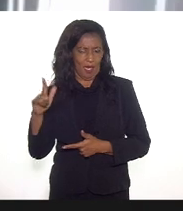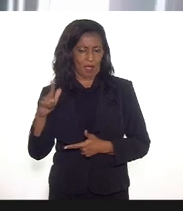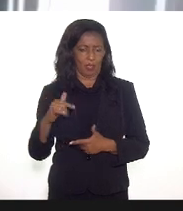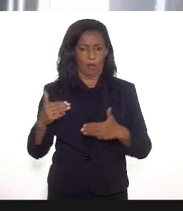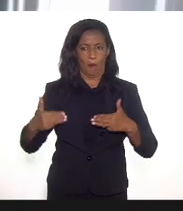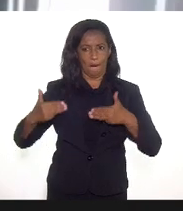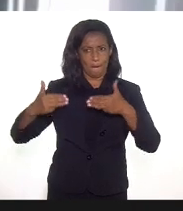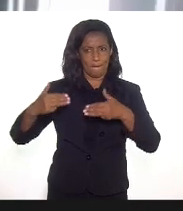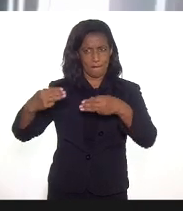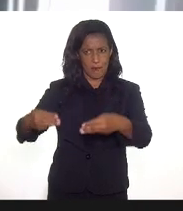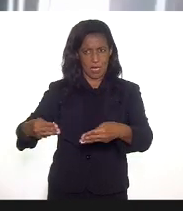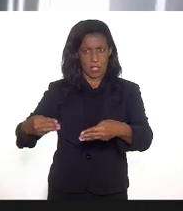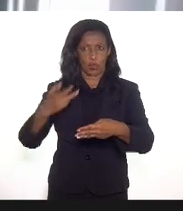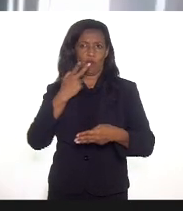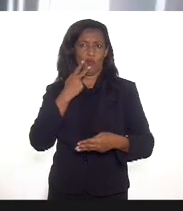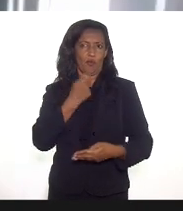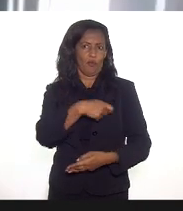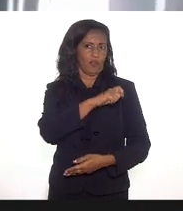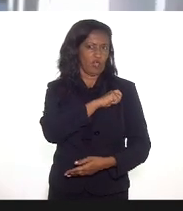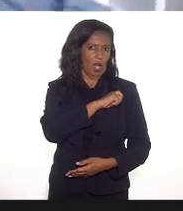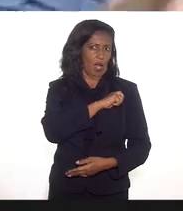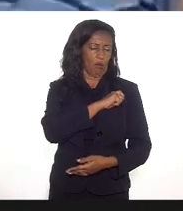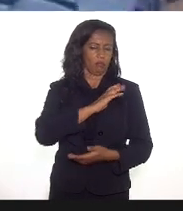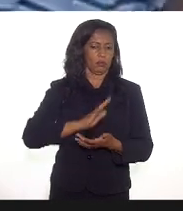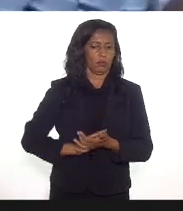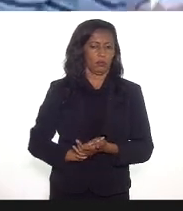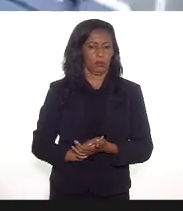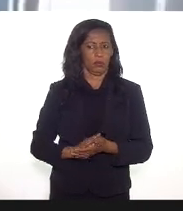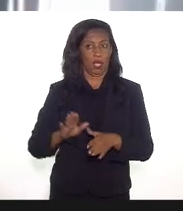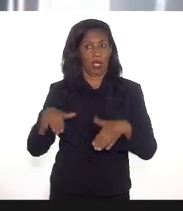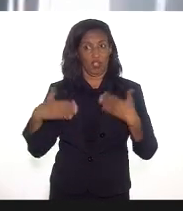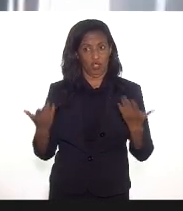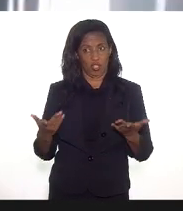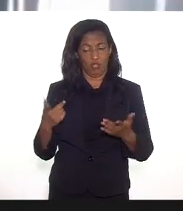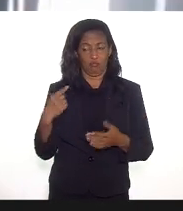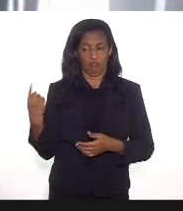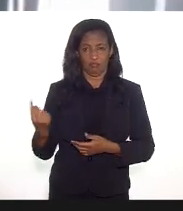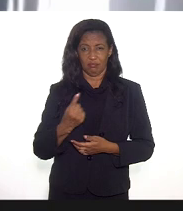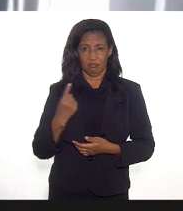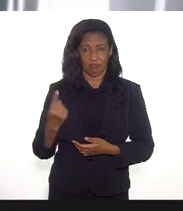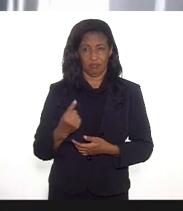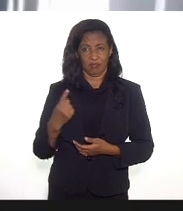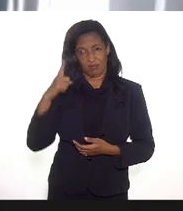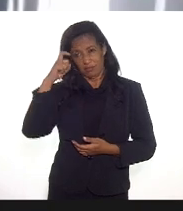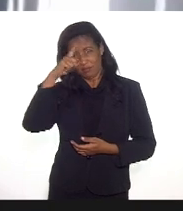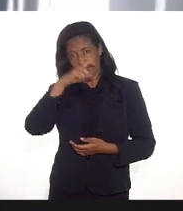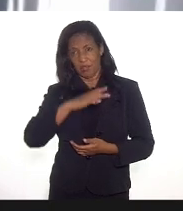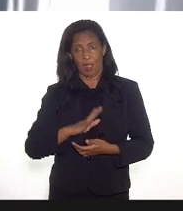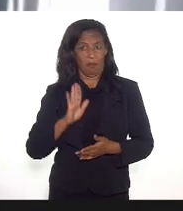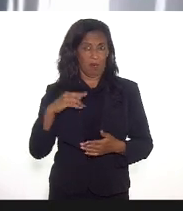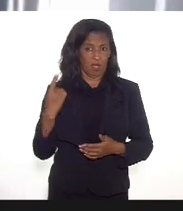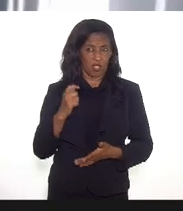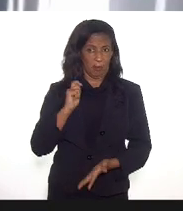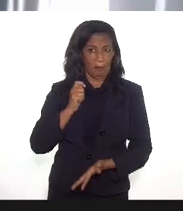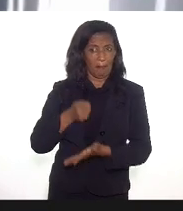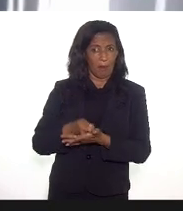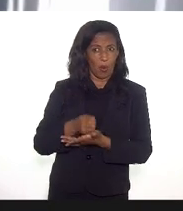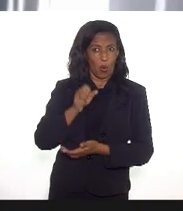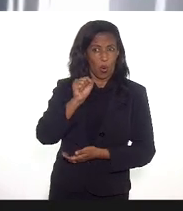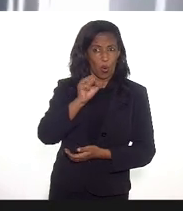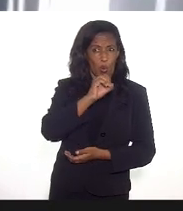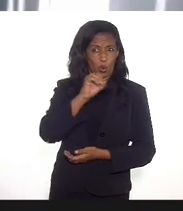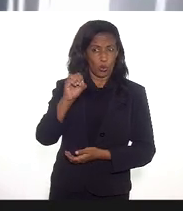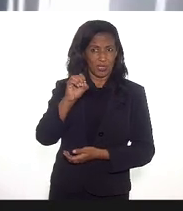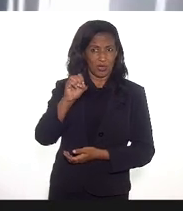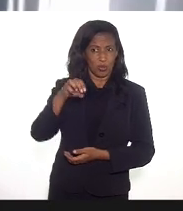em relação ao regime de recuperação fiscal, então, portanto, a gente está, ainda que no limbo, com essa liminar, a gente acabou pagando, né, 800